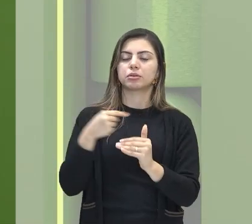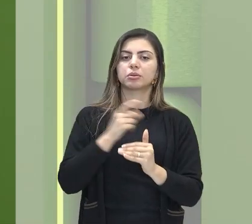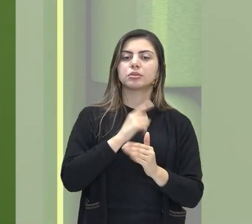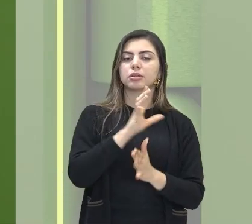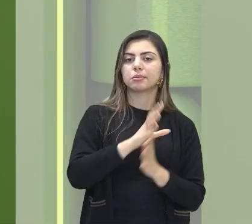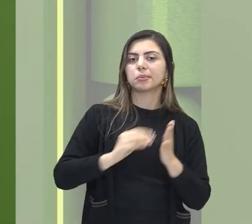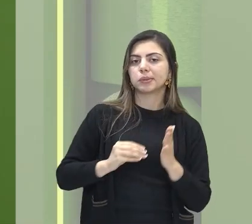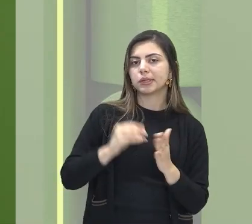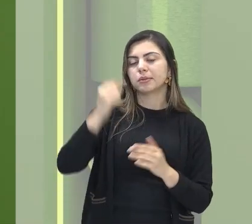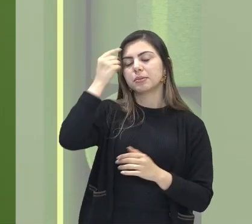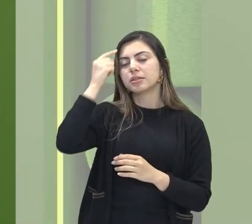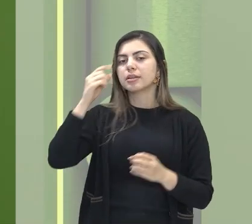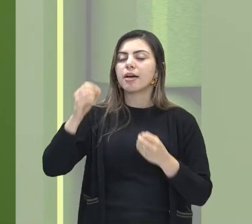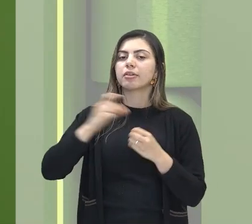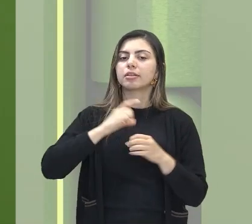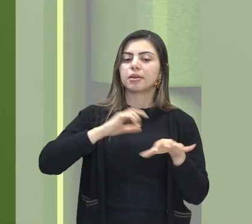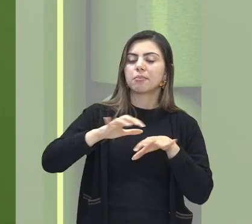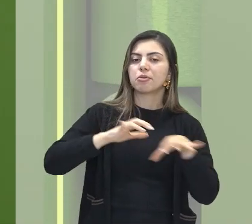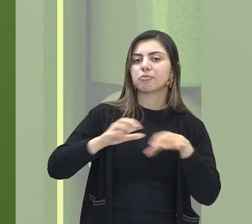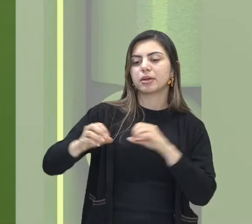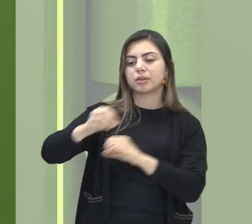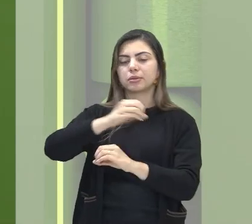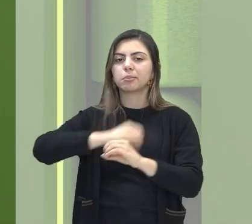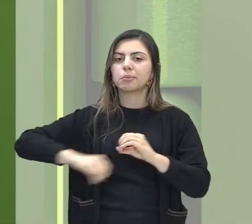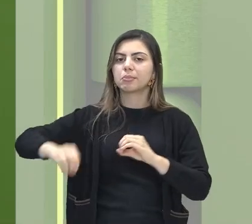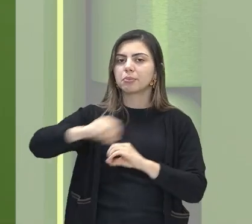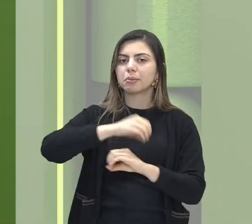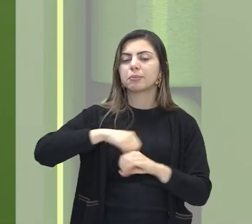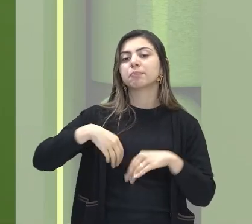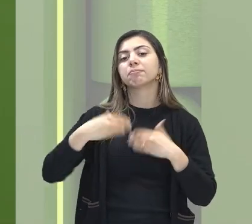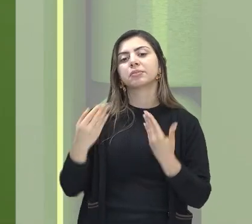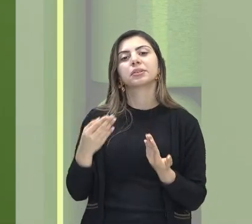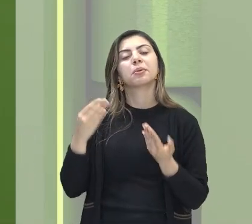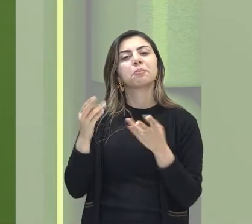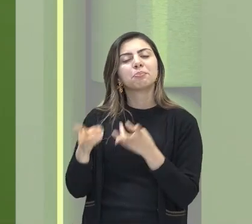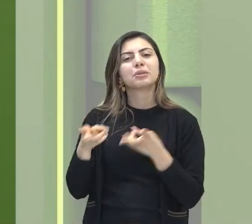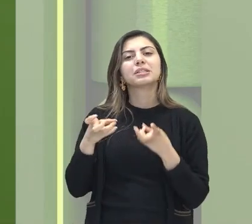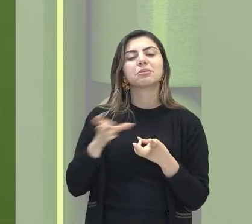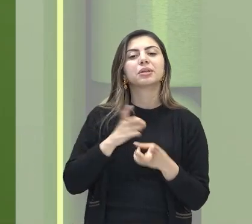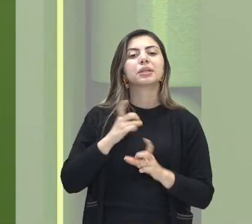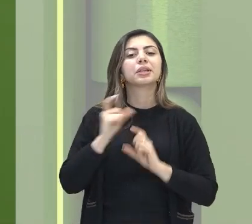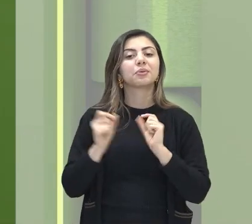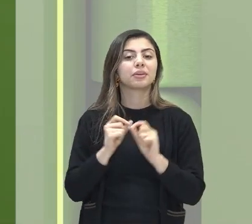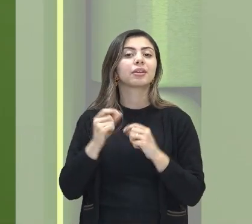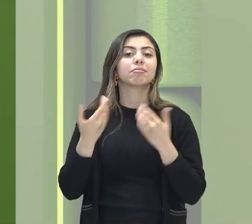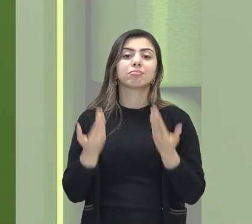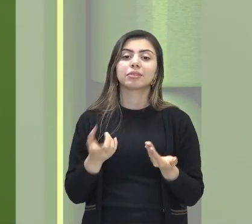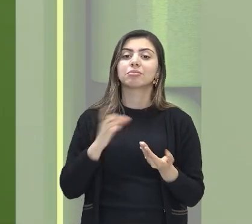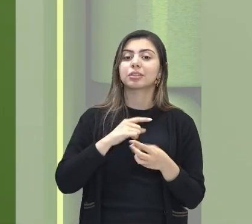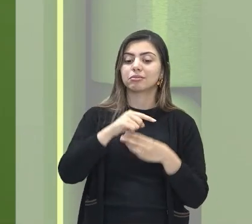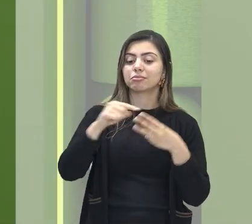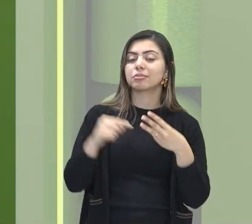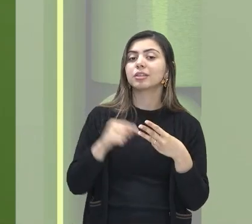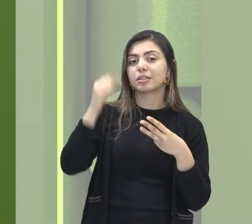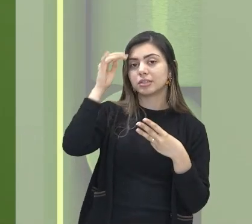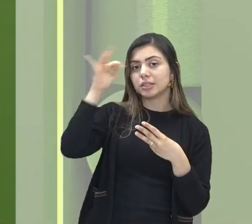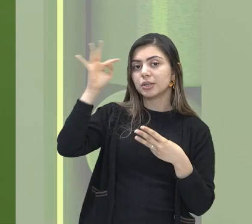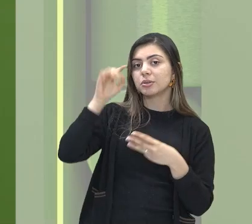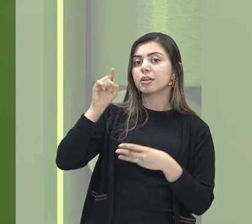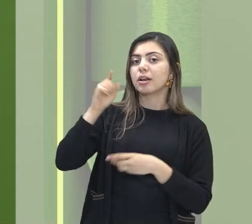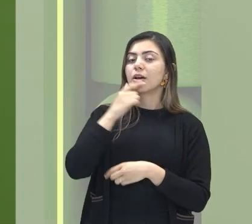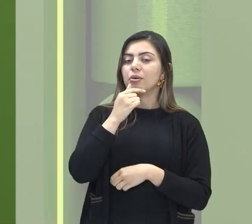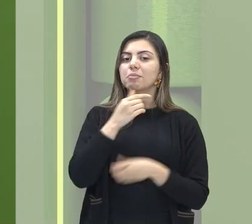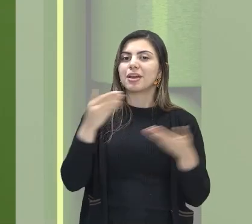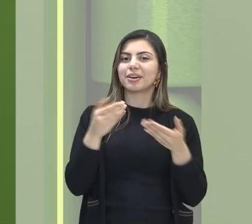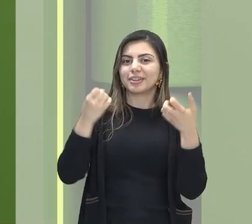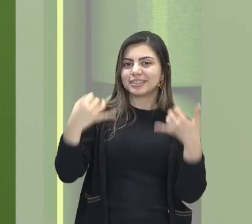aí do movimento dos planetas. E no final aí você viu a chamada para as 3 leis de Kepler, que é o que nós vamos